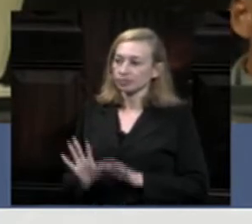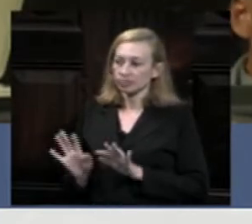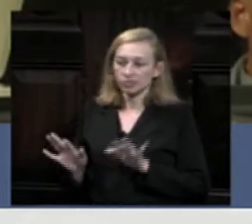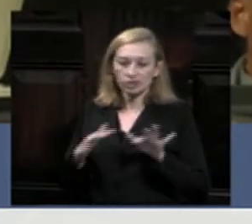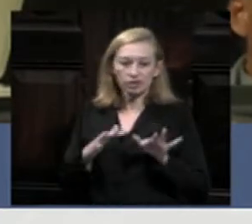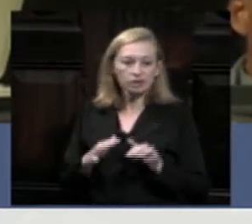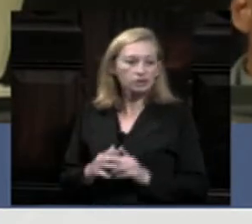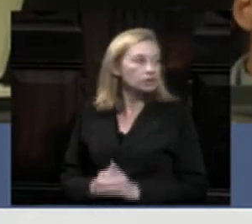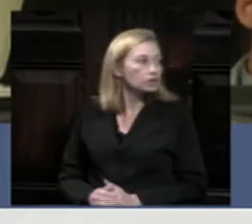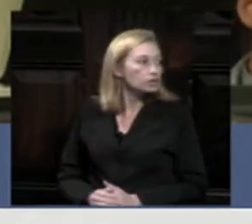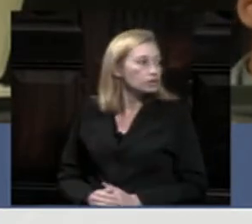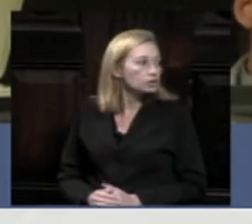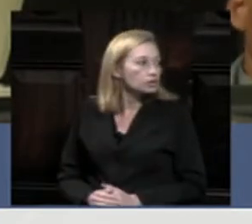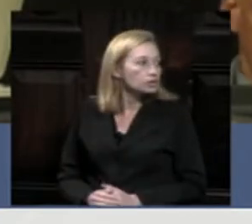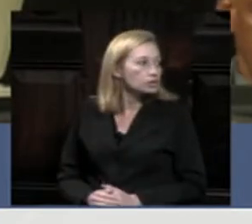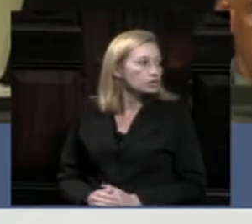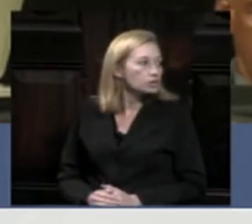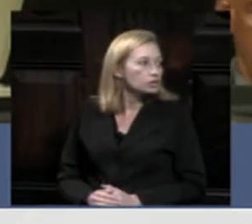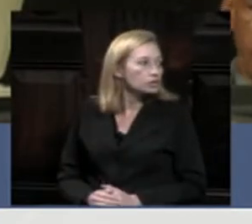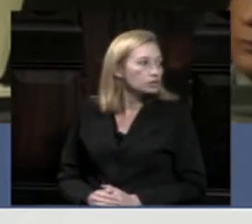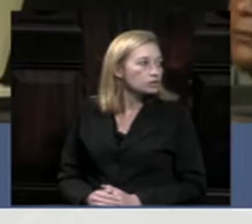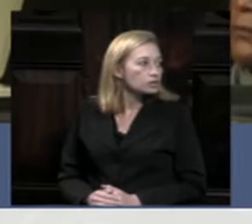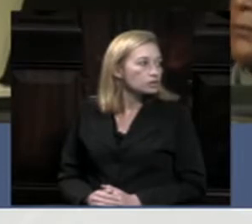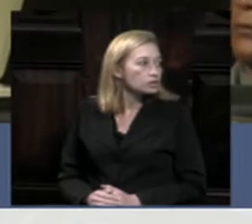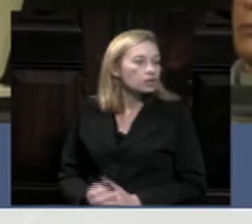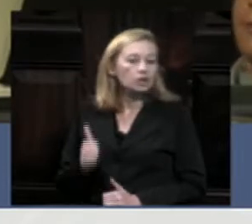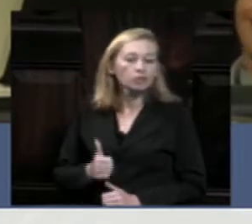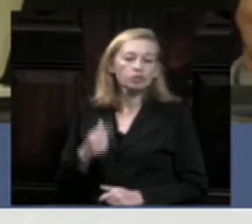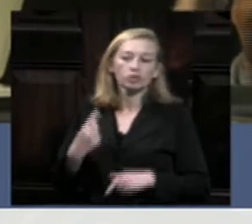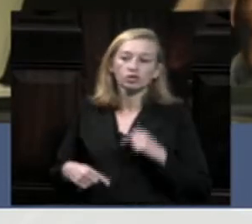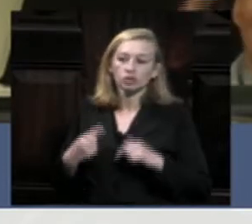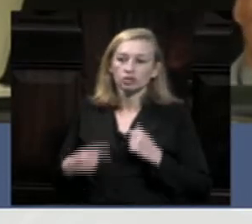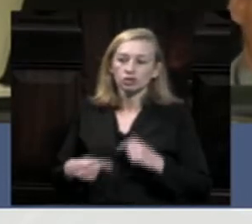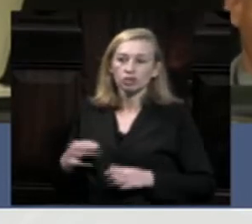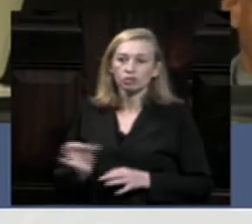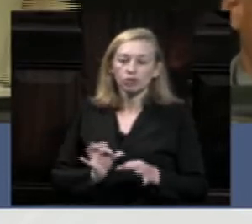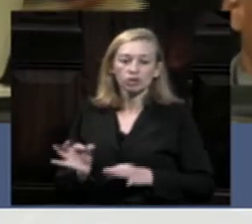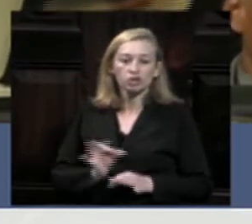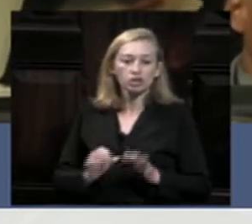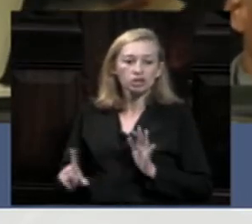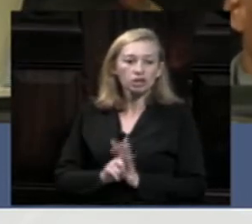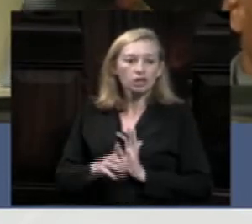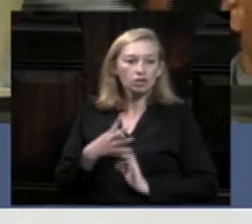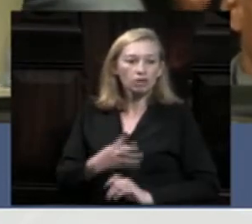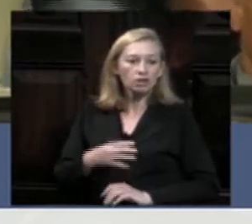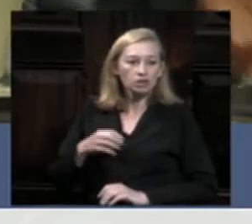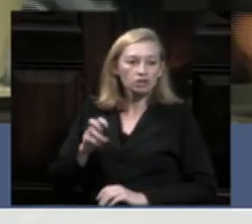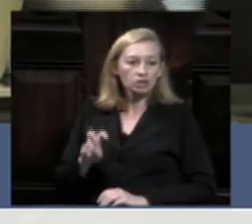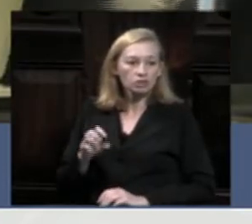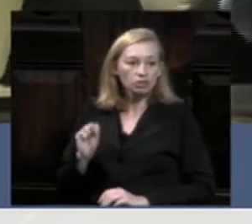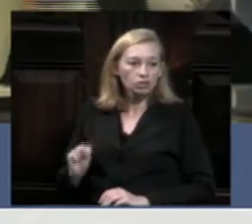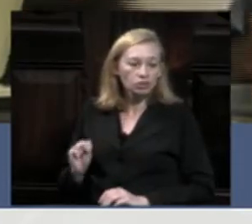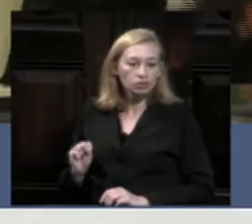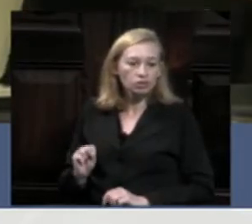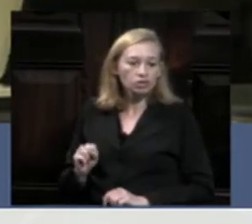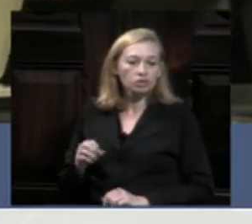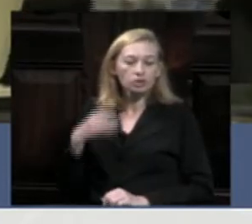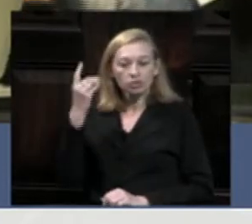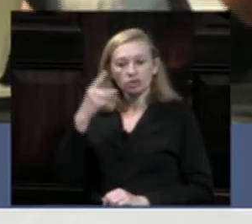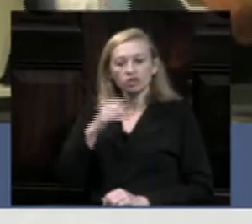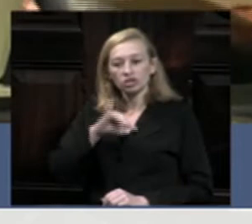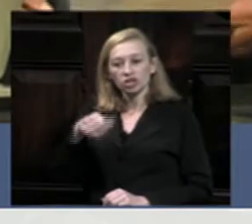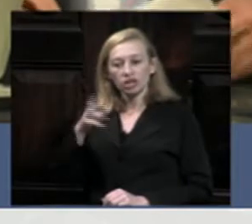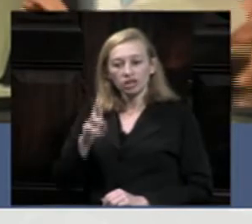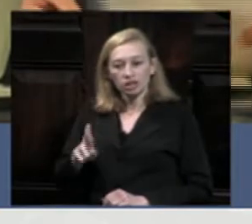a autoria do deputado Valdeir Carneiro. Em primeira discussão, projeto de lei 458/2015, autoria do deputado Jair Bittencourt, que cria o